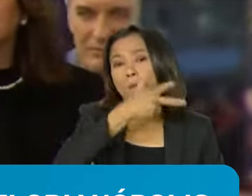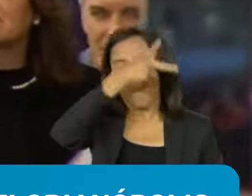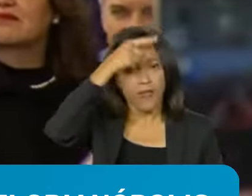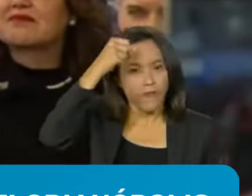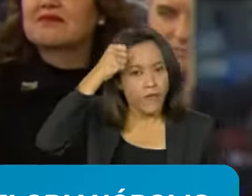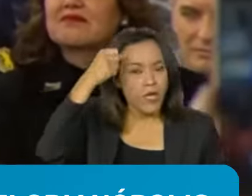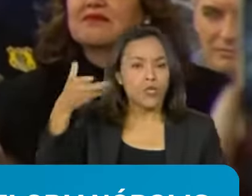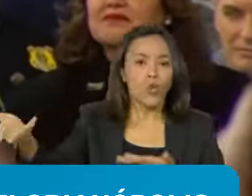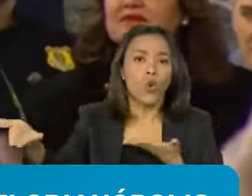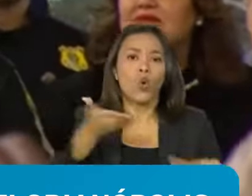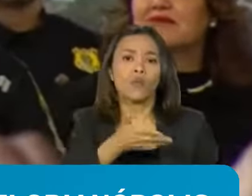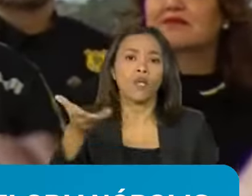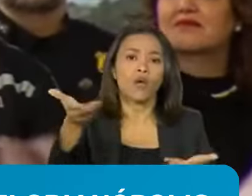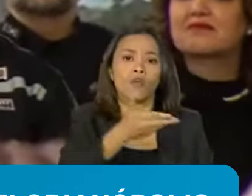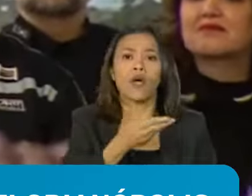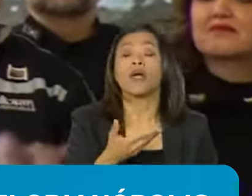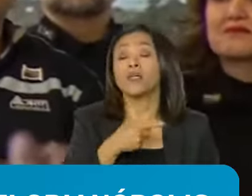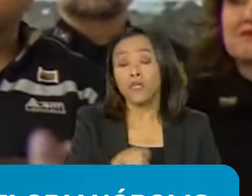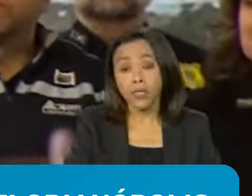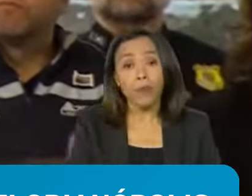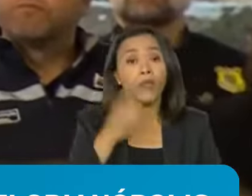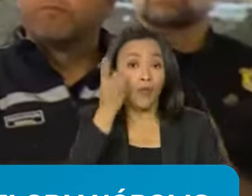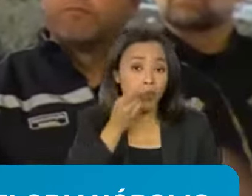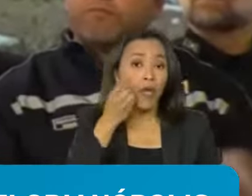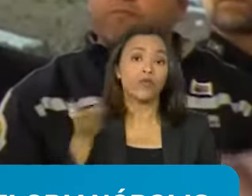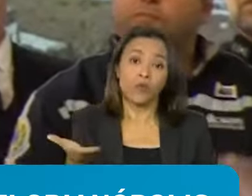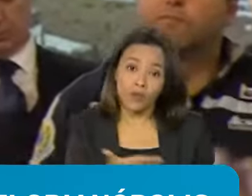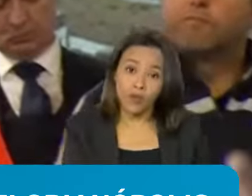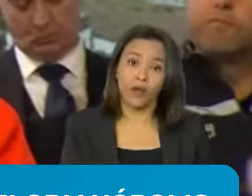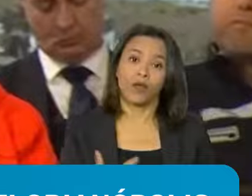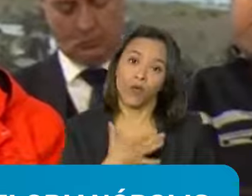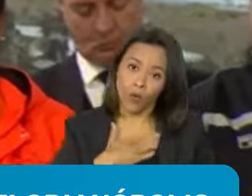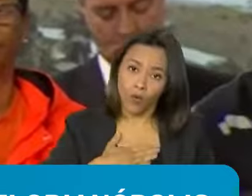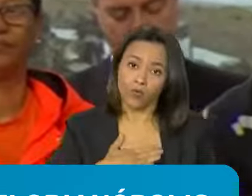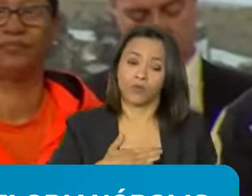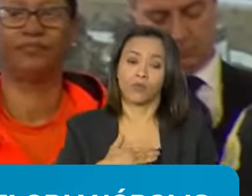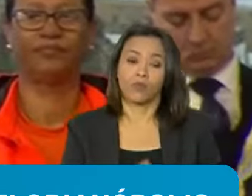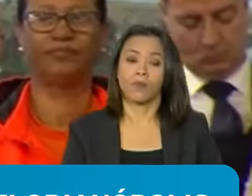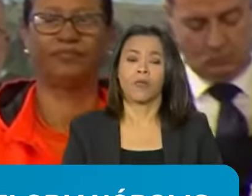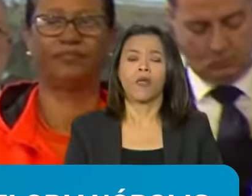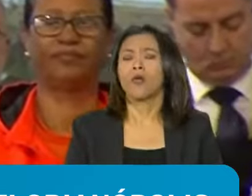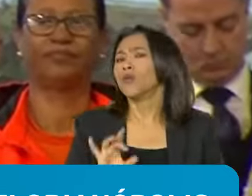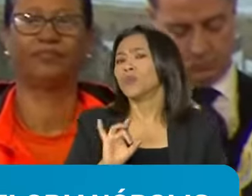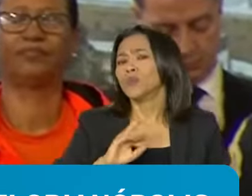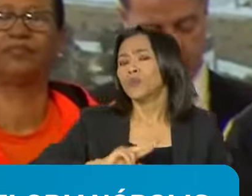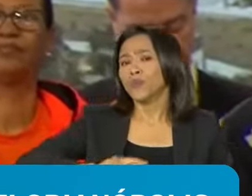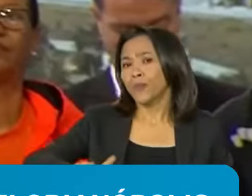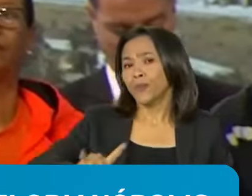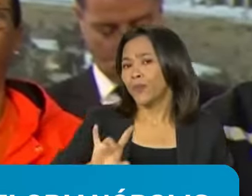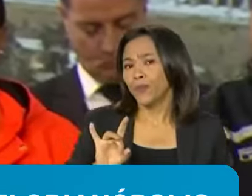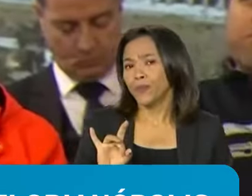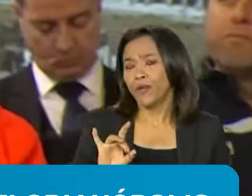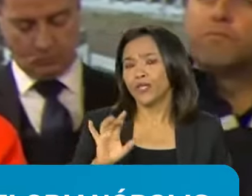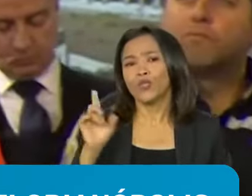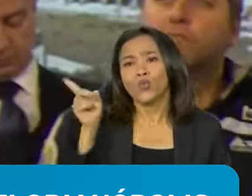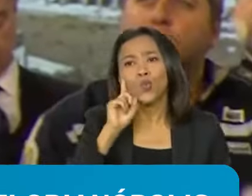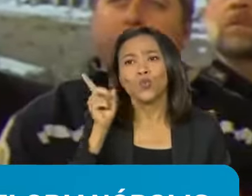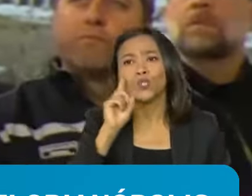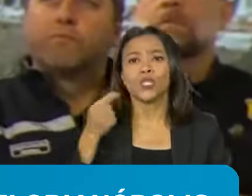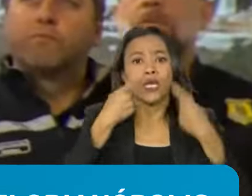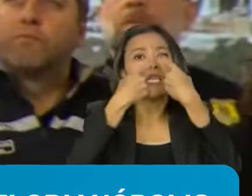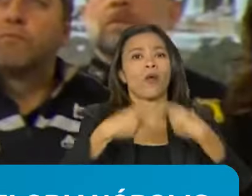e de convidar os deputados e as pessoas vêm porque veja não é todo dia que se inaugura uma obra